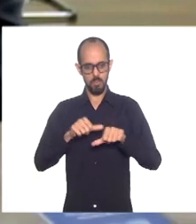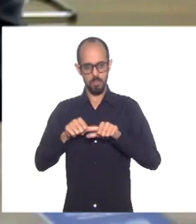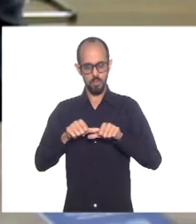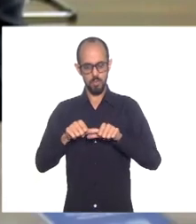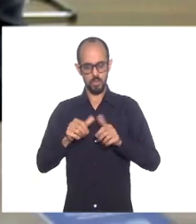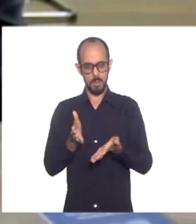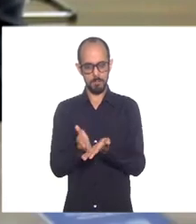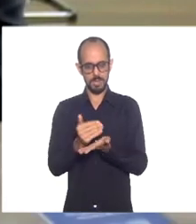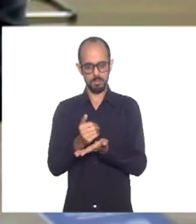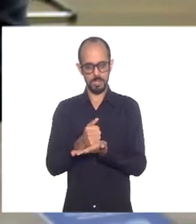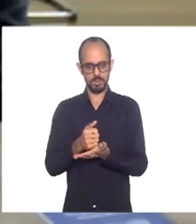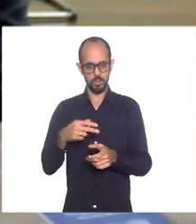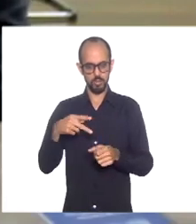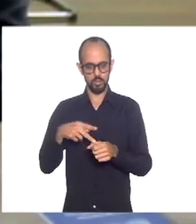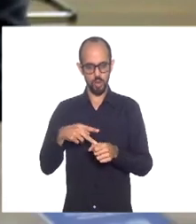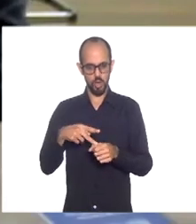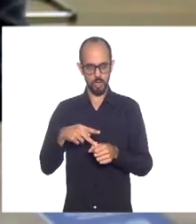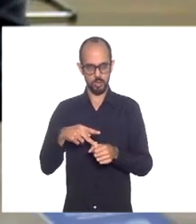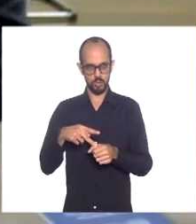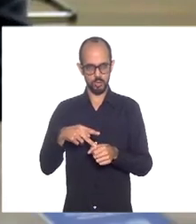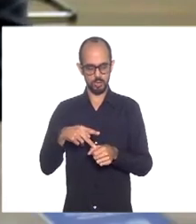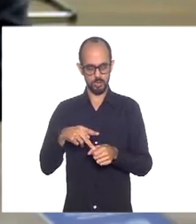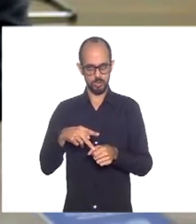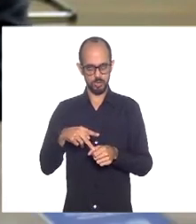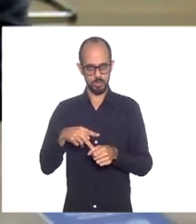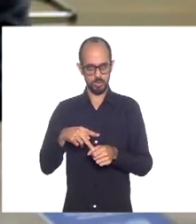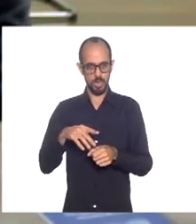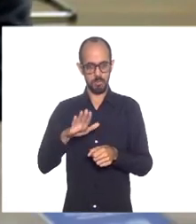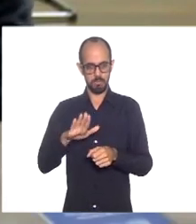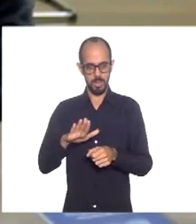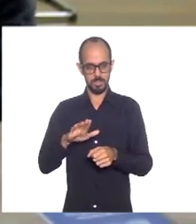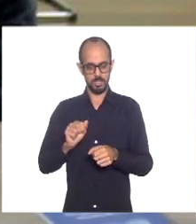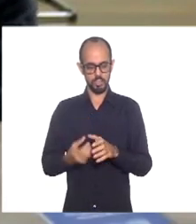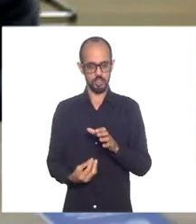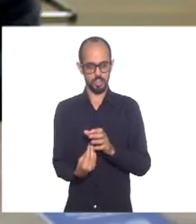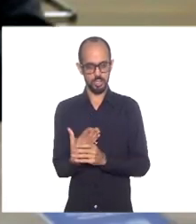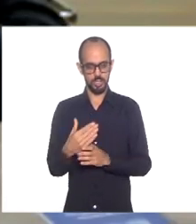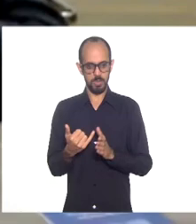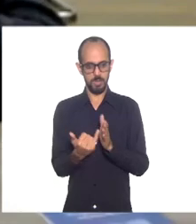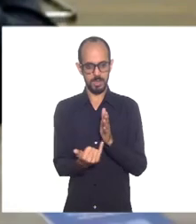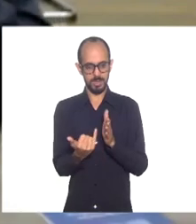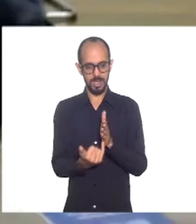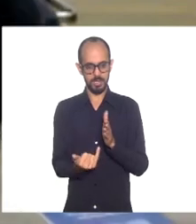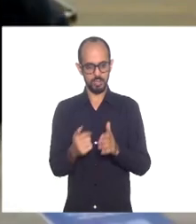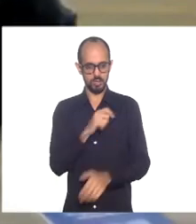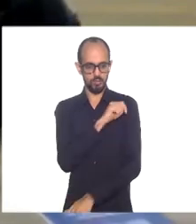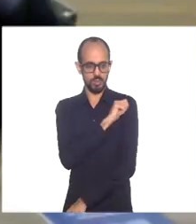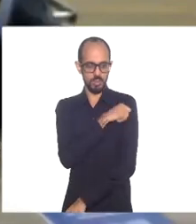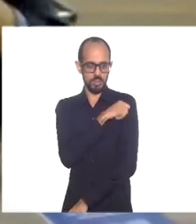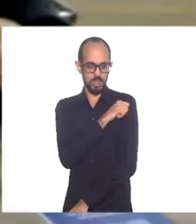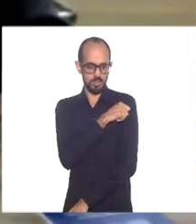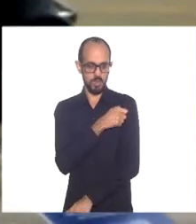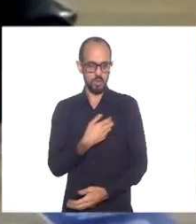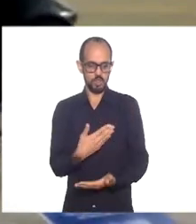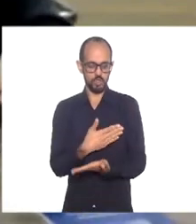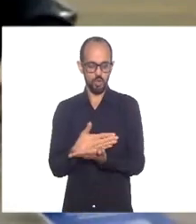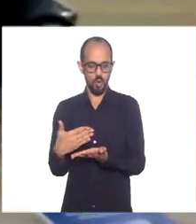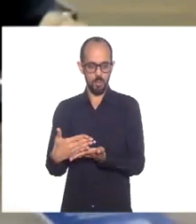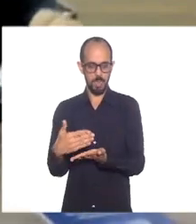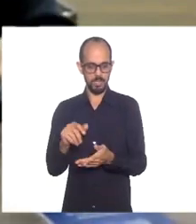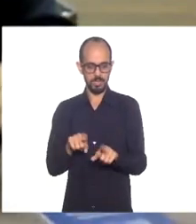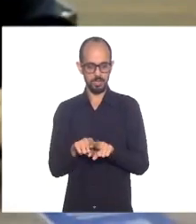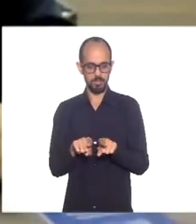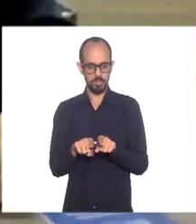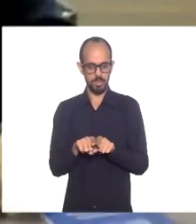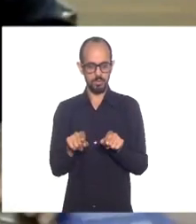royalties. Magda, a gente faz aqui, cria aqui uma taxa de fiscalização, a gente começa a fazer